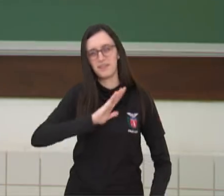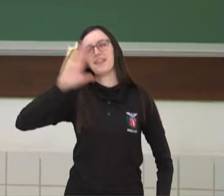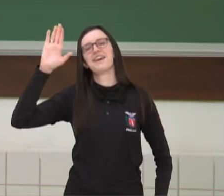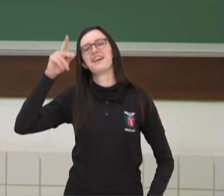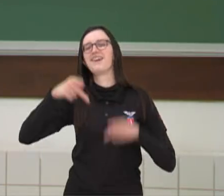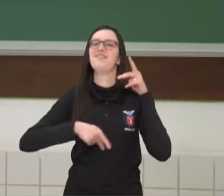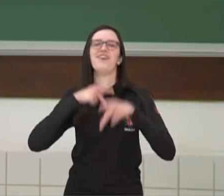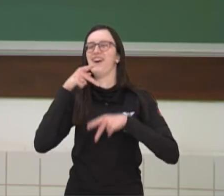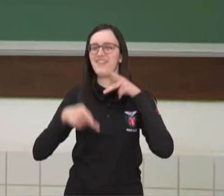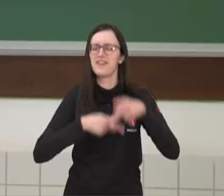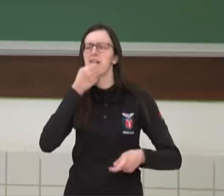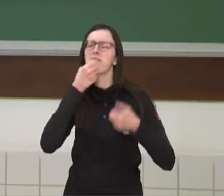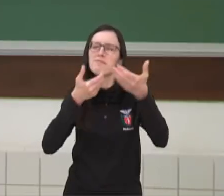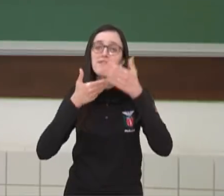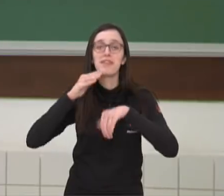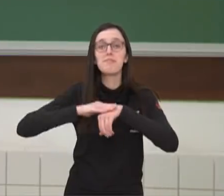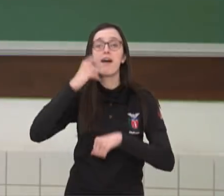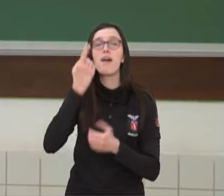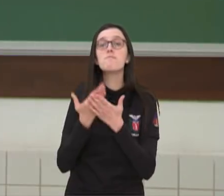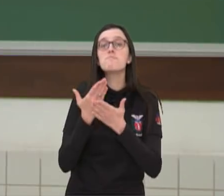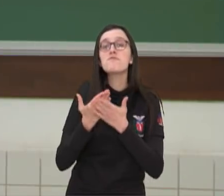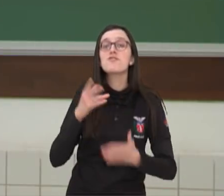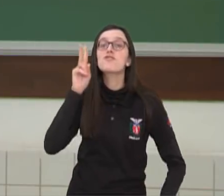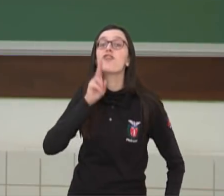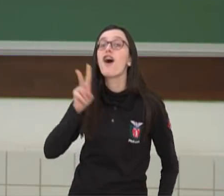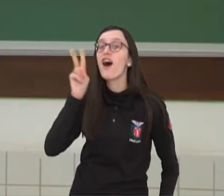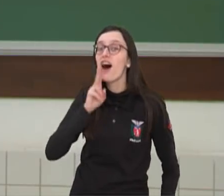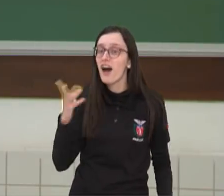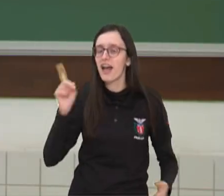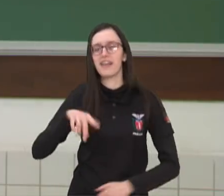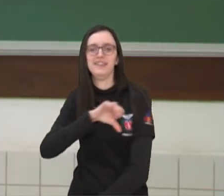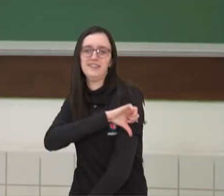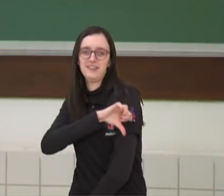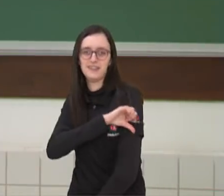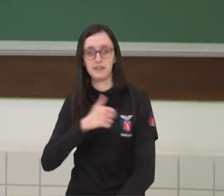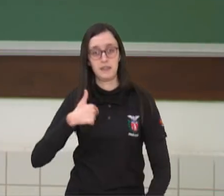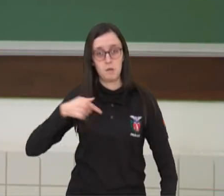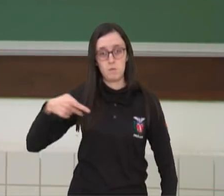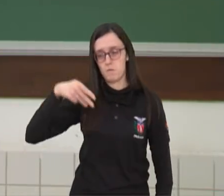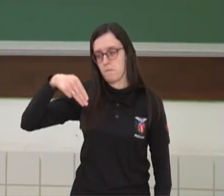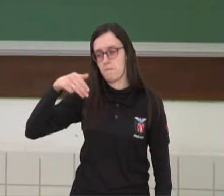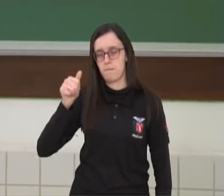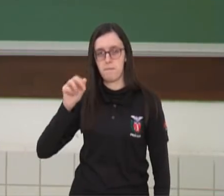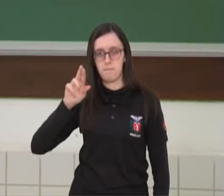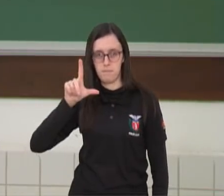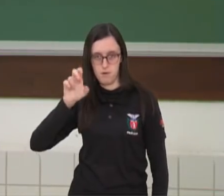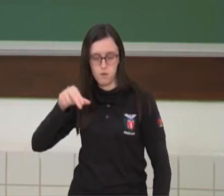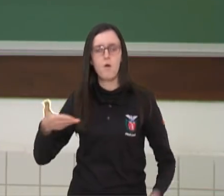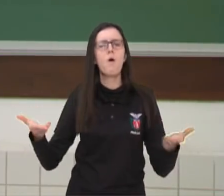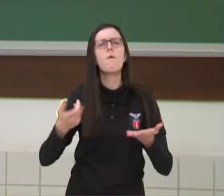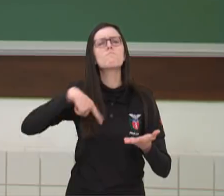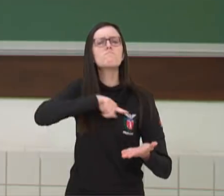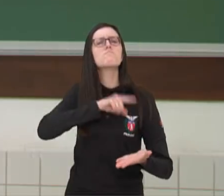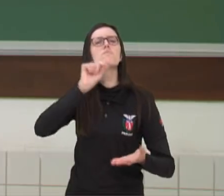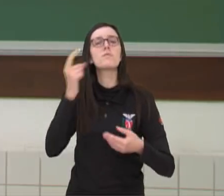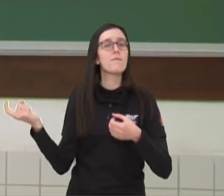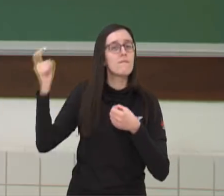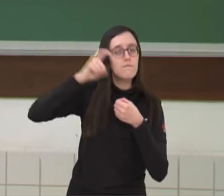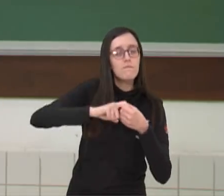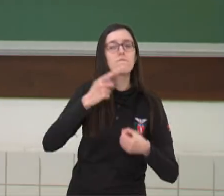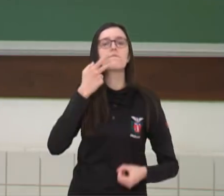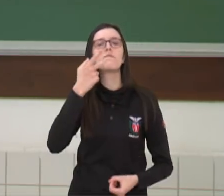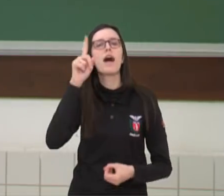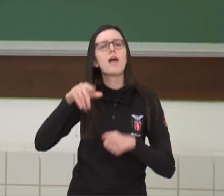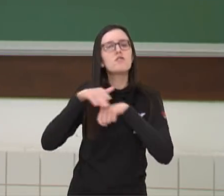Olá, povo! Bem-vindos a mais uma aula de História do Nono Ano. Eu sou o professor Marlon e a gente volta hoje